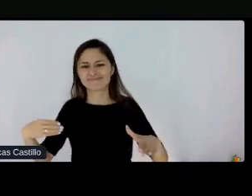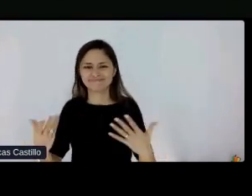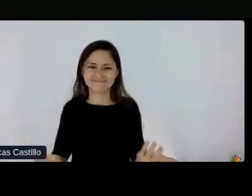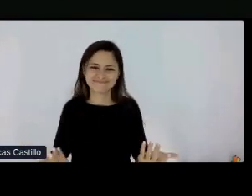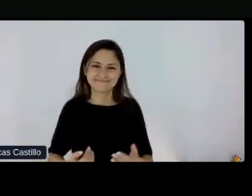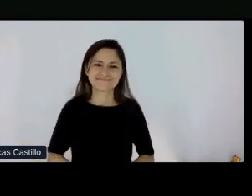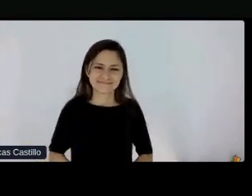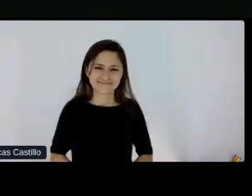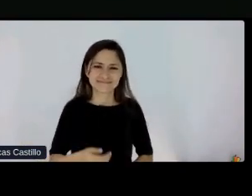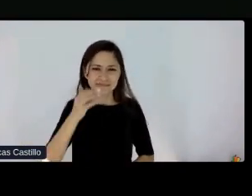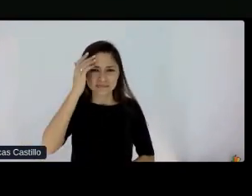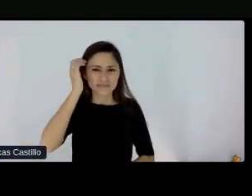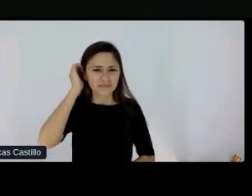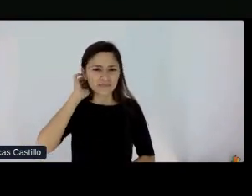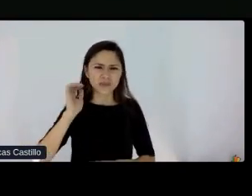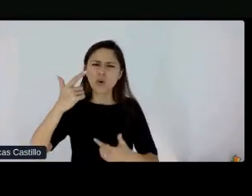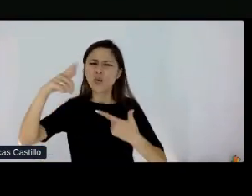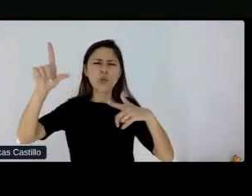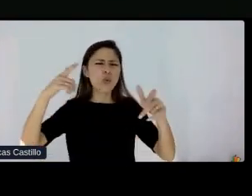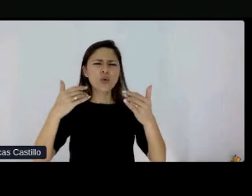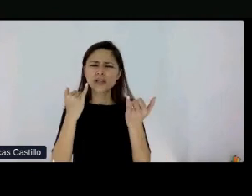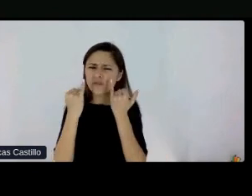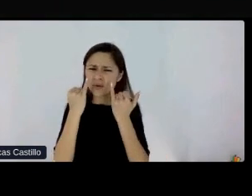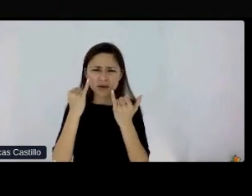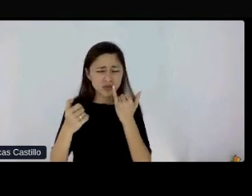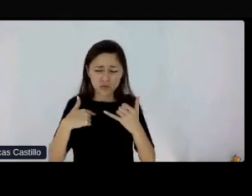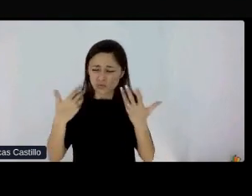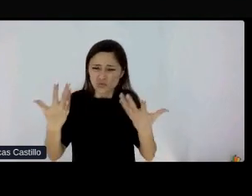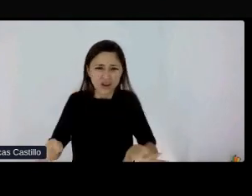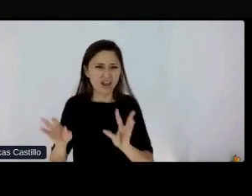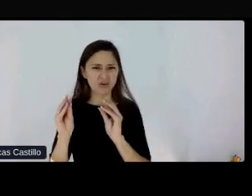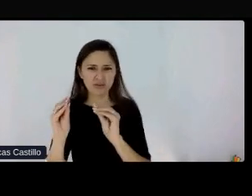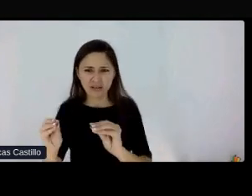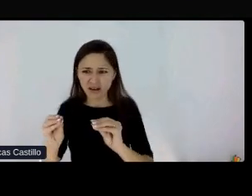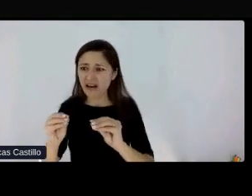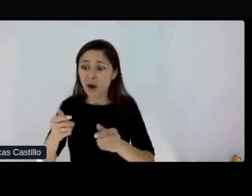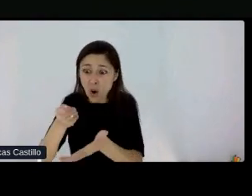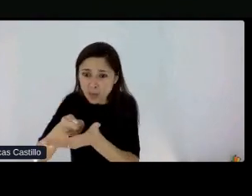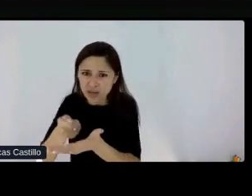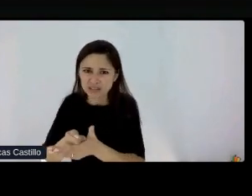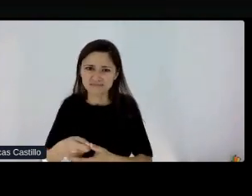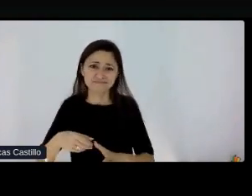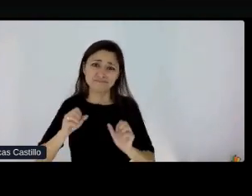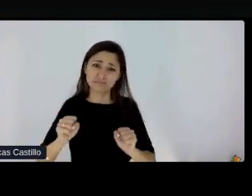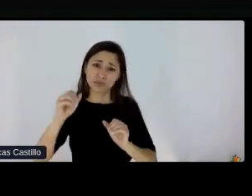isso, não só para sexo, mas para qualquer outra informação. Né?